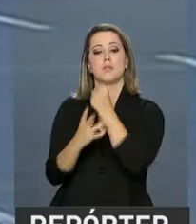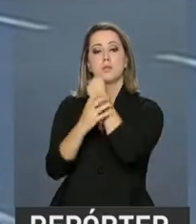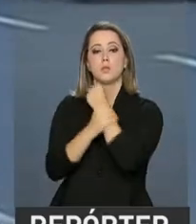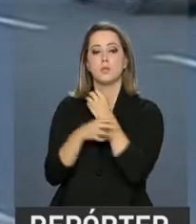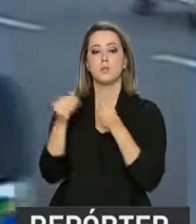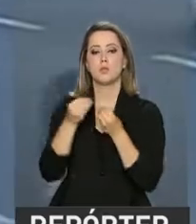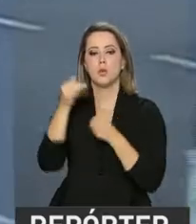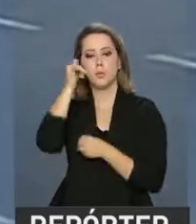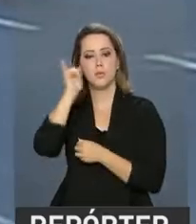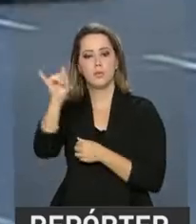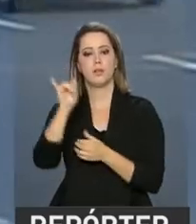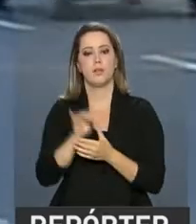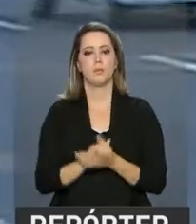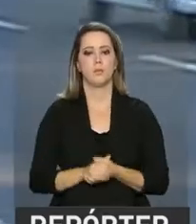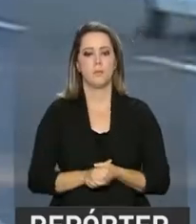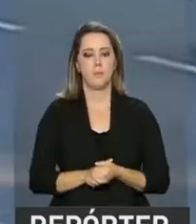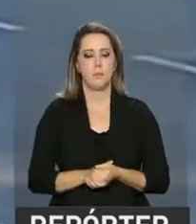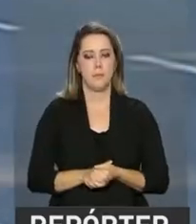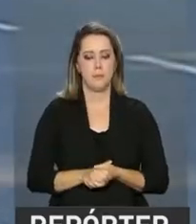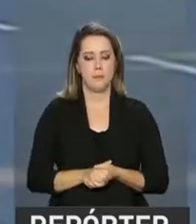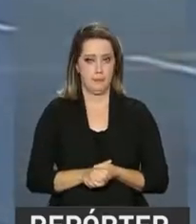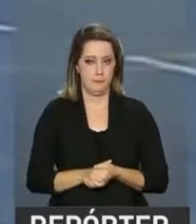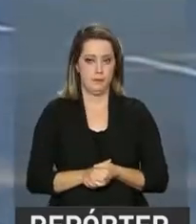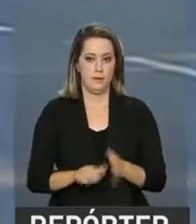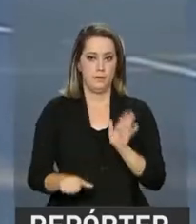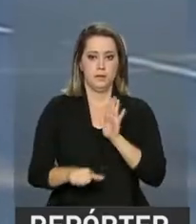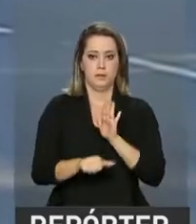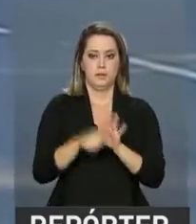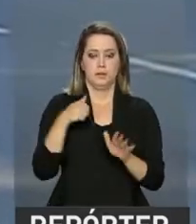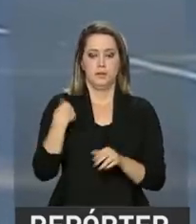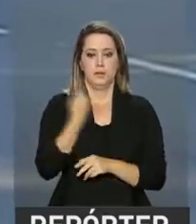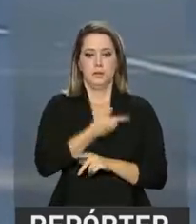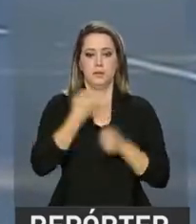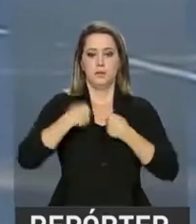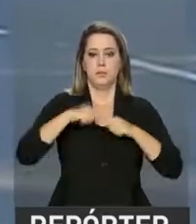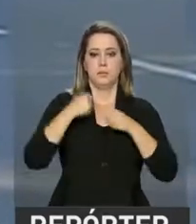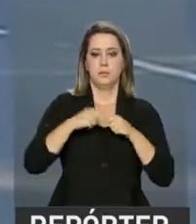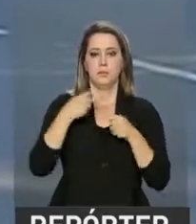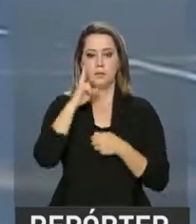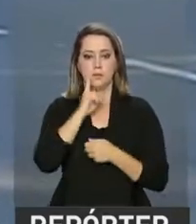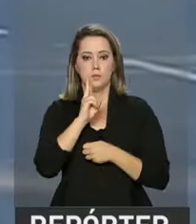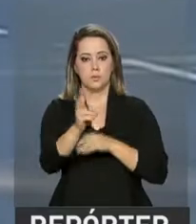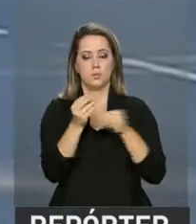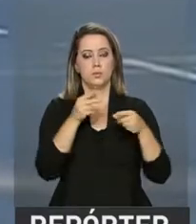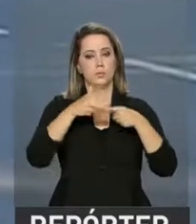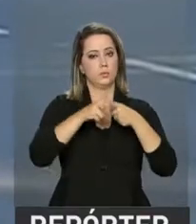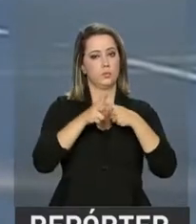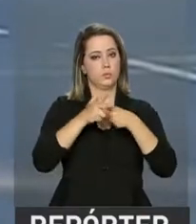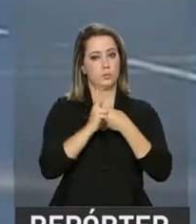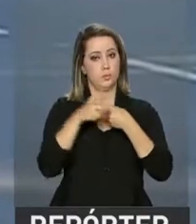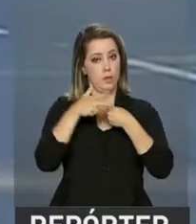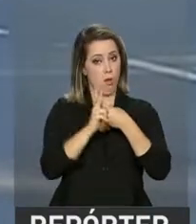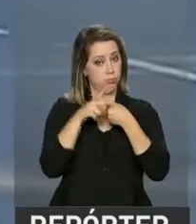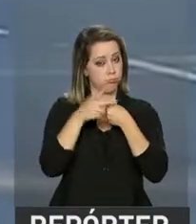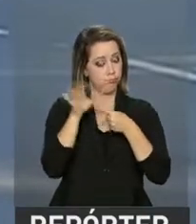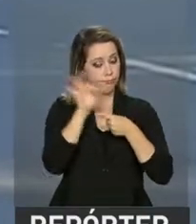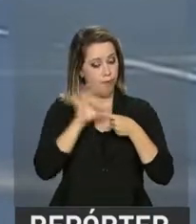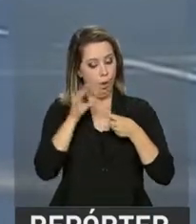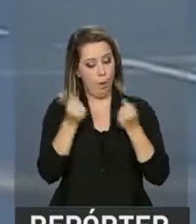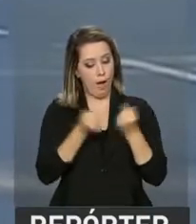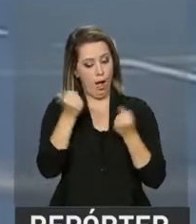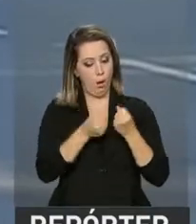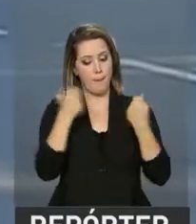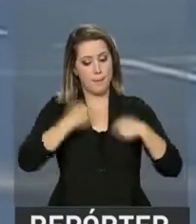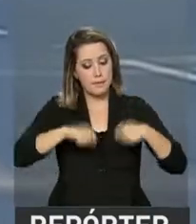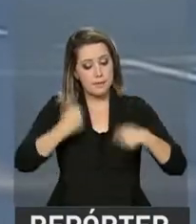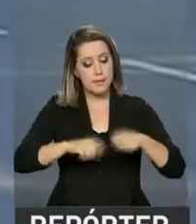evitar este acidente bom primeiramente a gente tem que tomar conta do veículo manutenção do veículo é uma máquina então a gente antes de